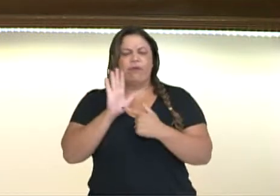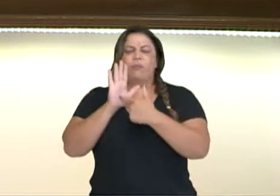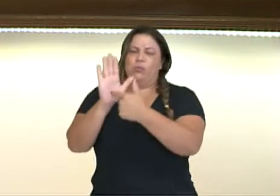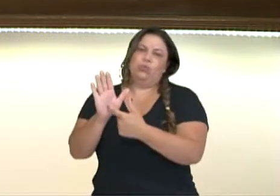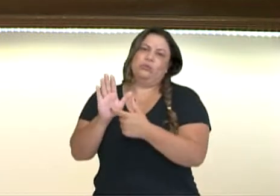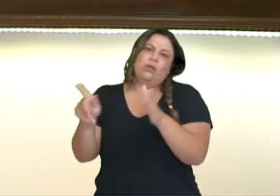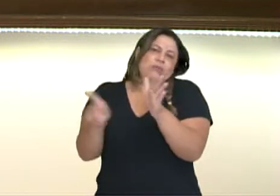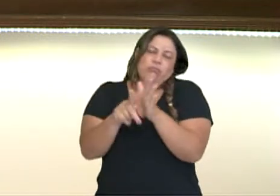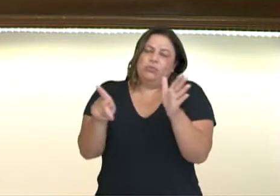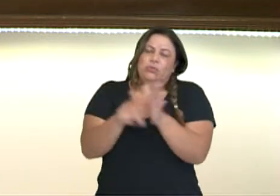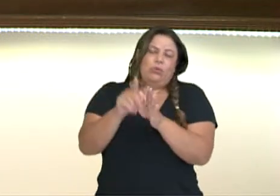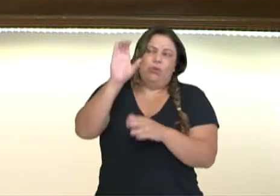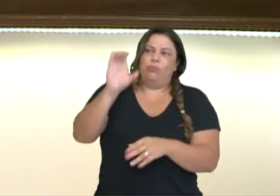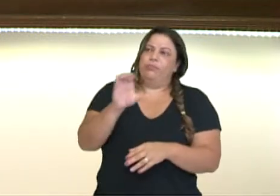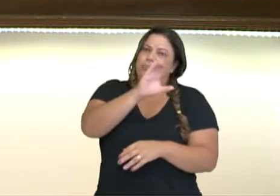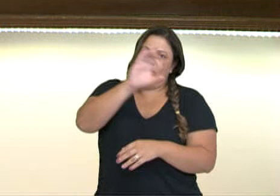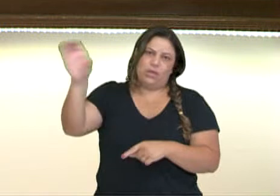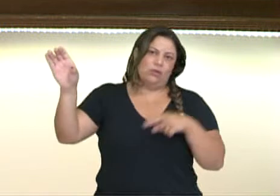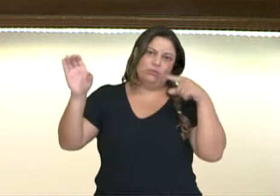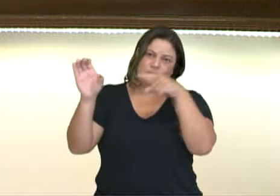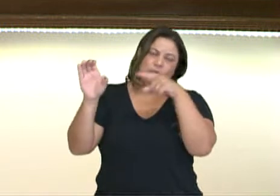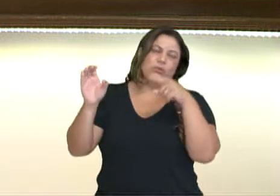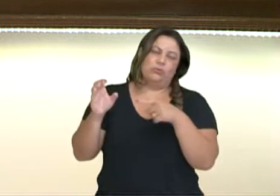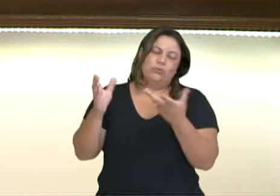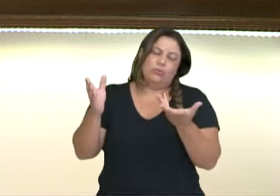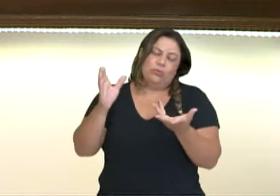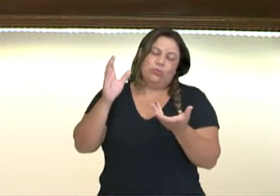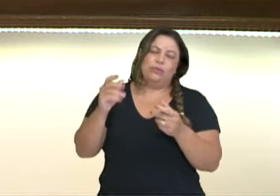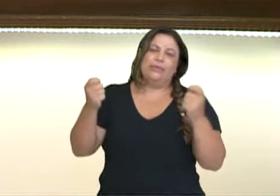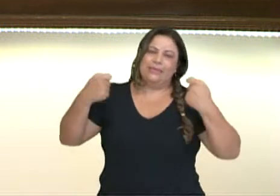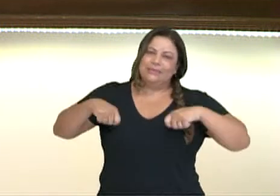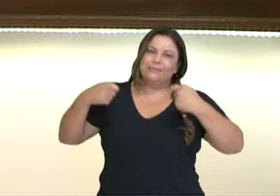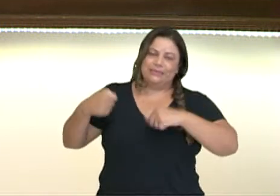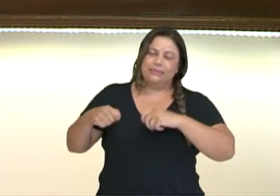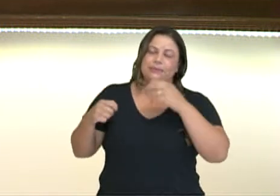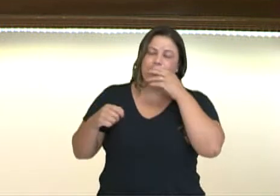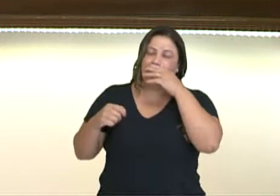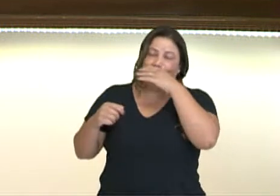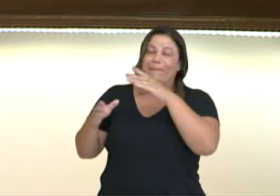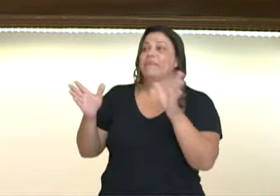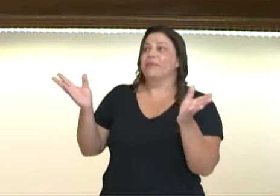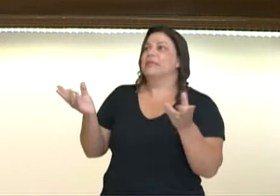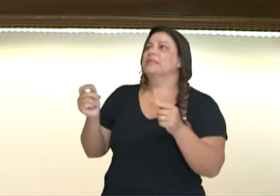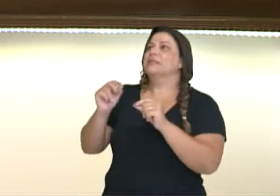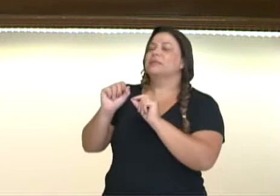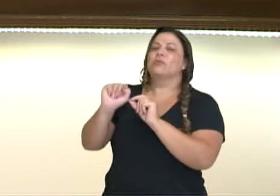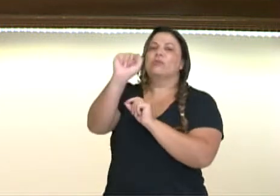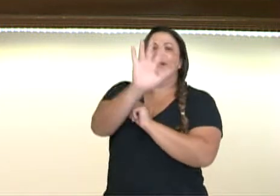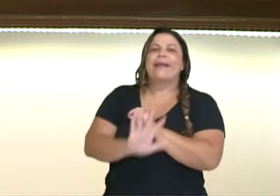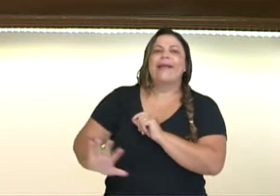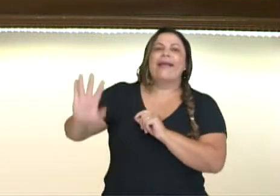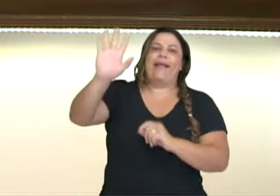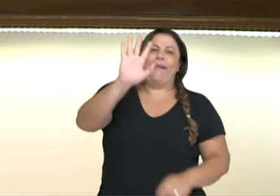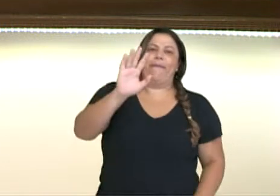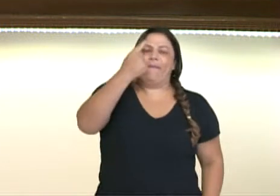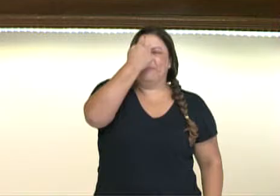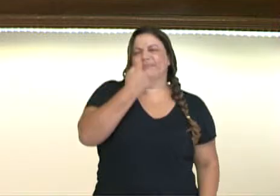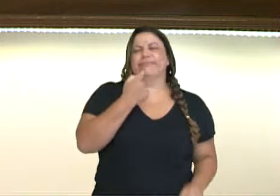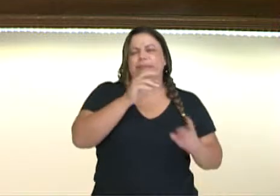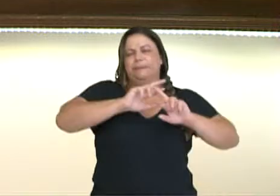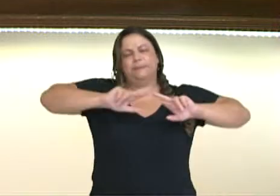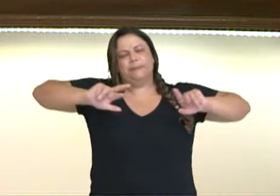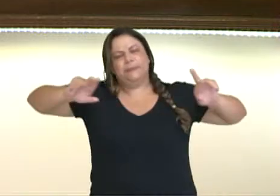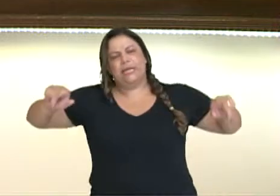que a igreja quer, o que a igreja precisa, que são, então, figuras sacras. Tá? O fato é que alguns